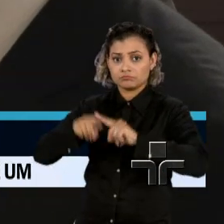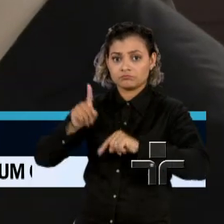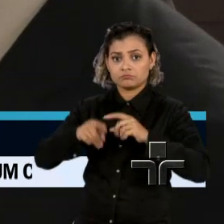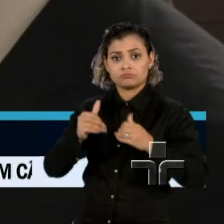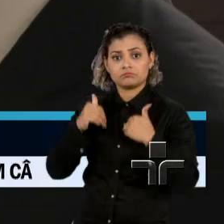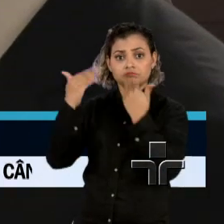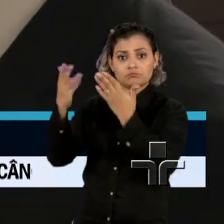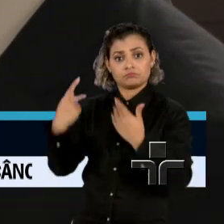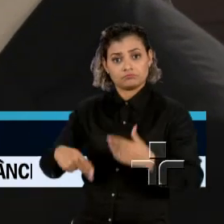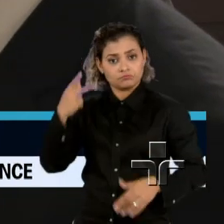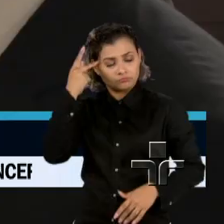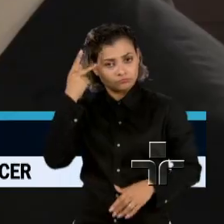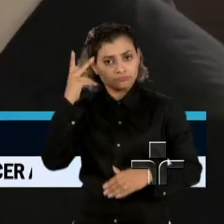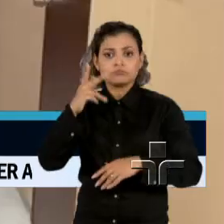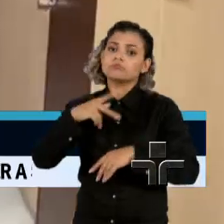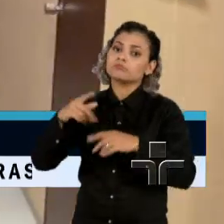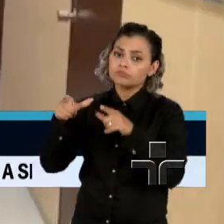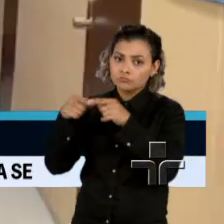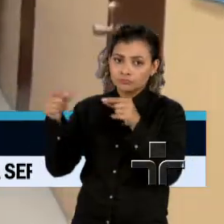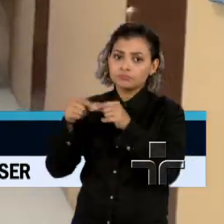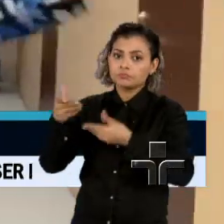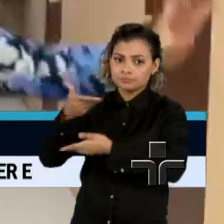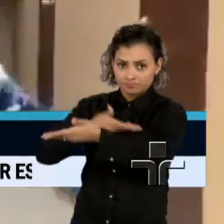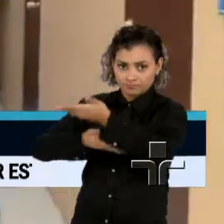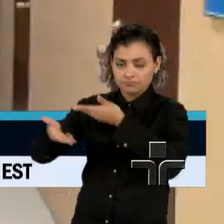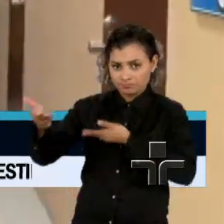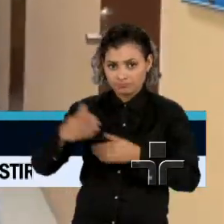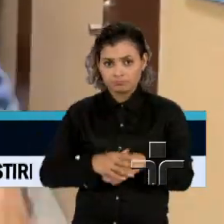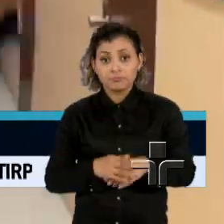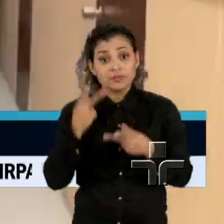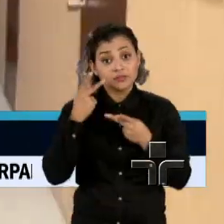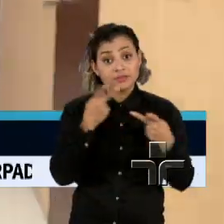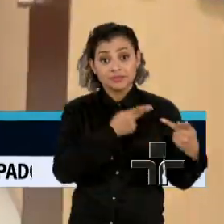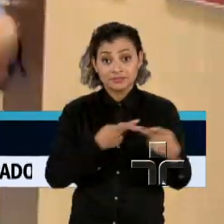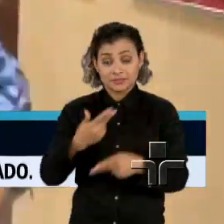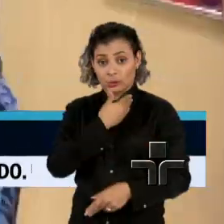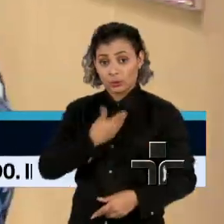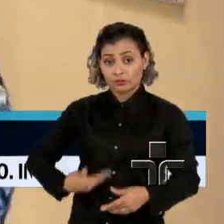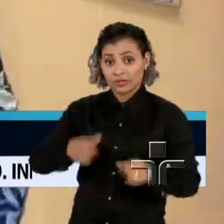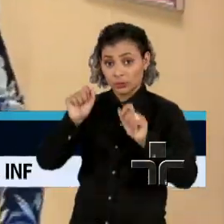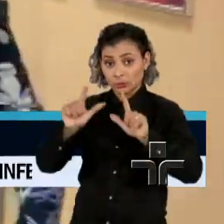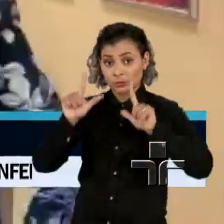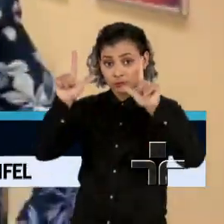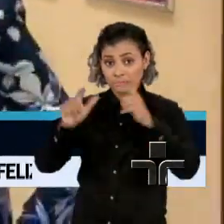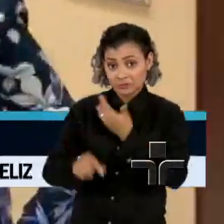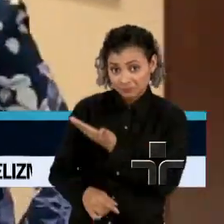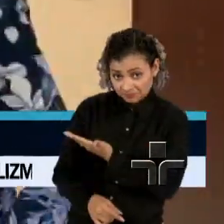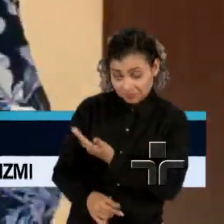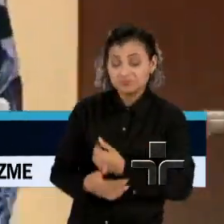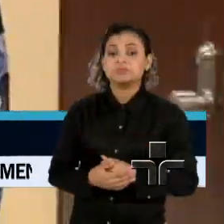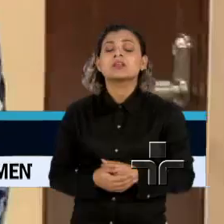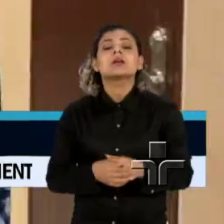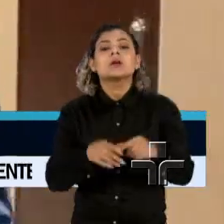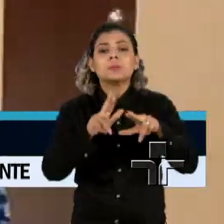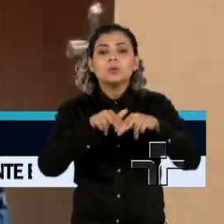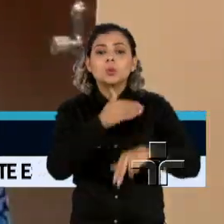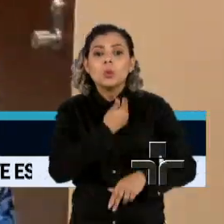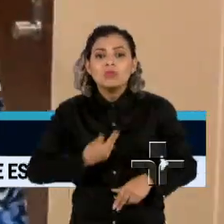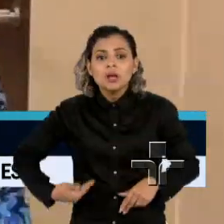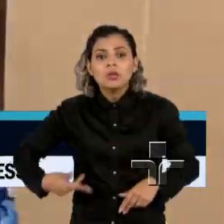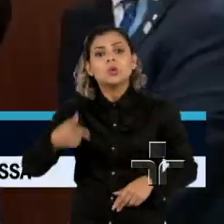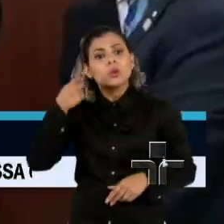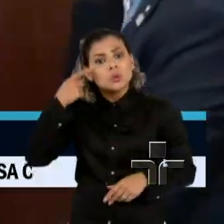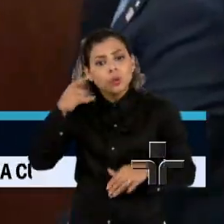agrícolas de São Paulo para o Japão. Depois, em visita à governadora de Tóquio, Yuriko Koike, o governador pediu